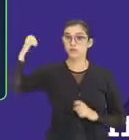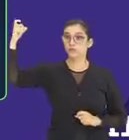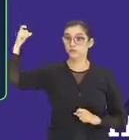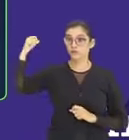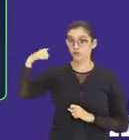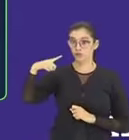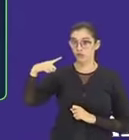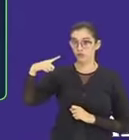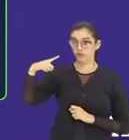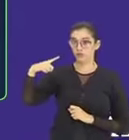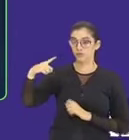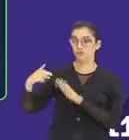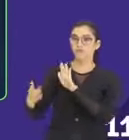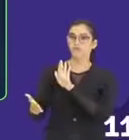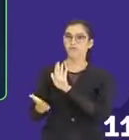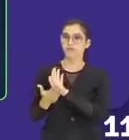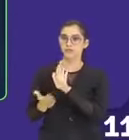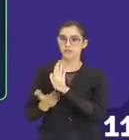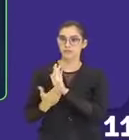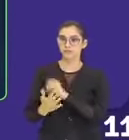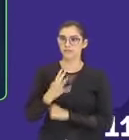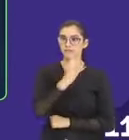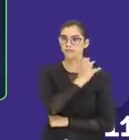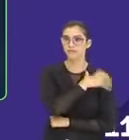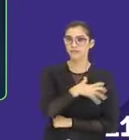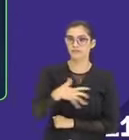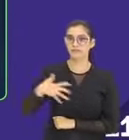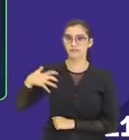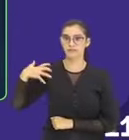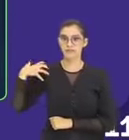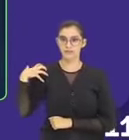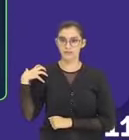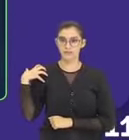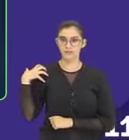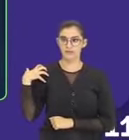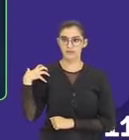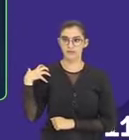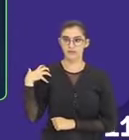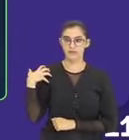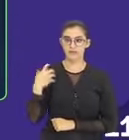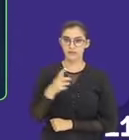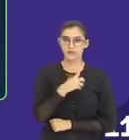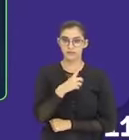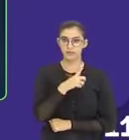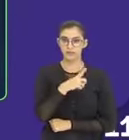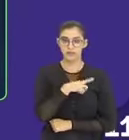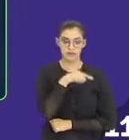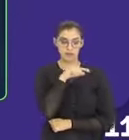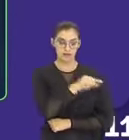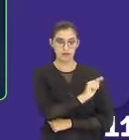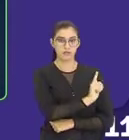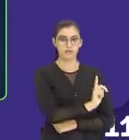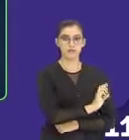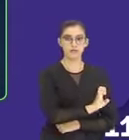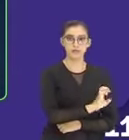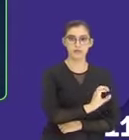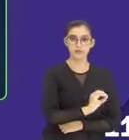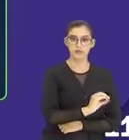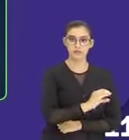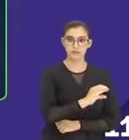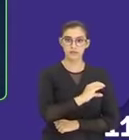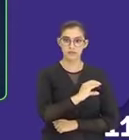modelo lá do Aristóteles. Aqui eu tenho geo. Aqui eu tenho, ó. Aqui eu